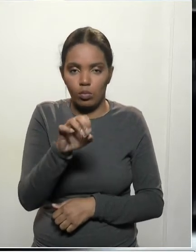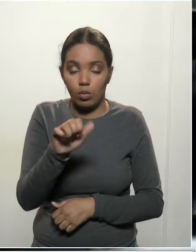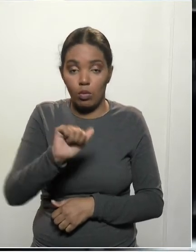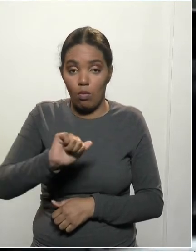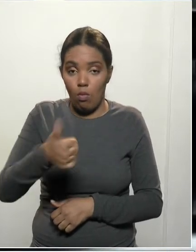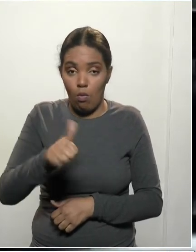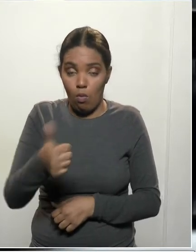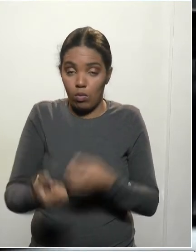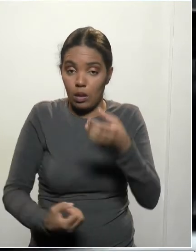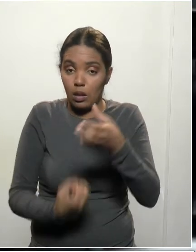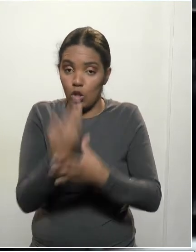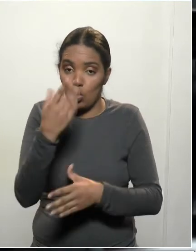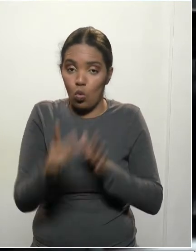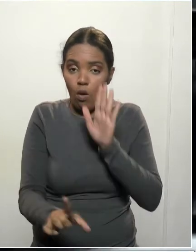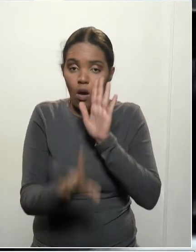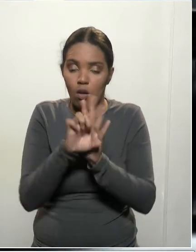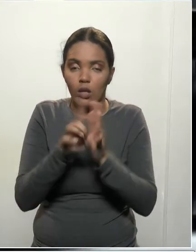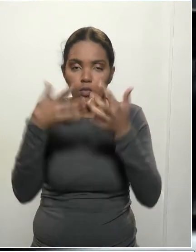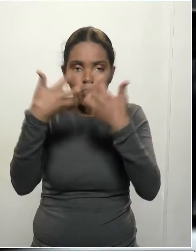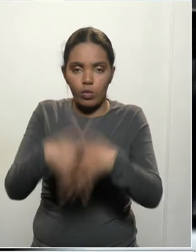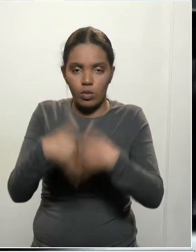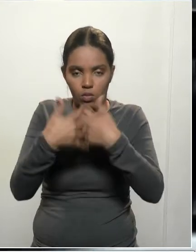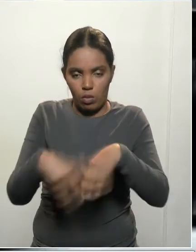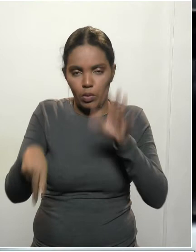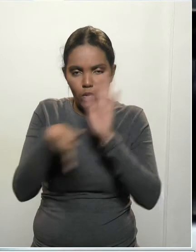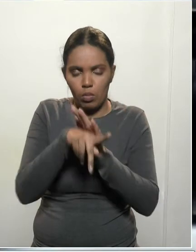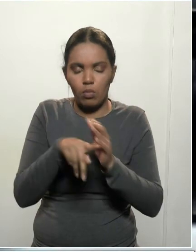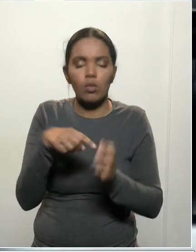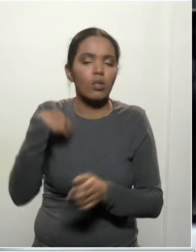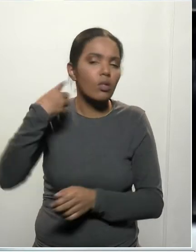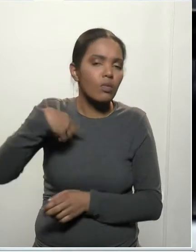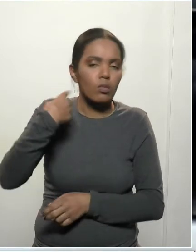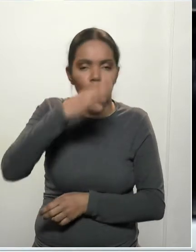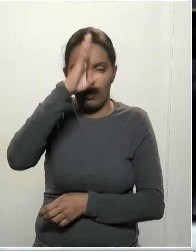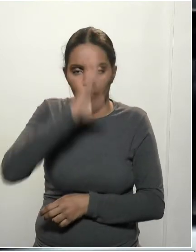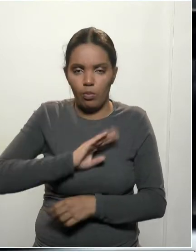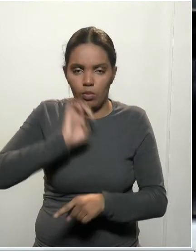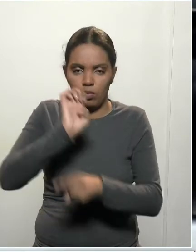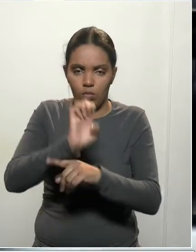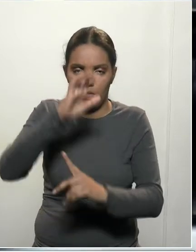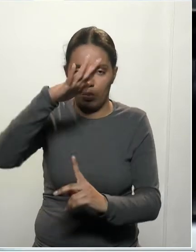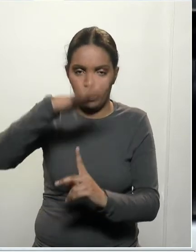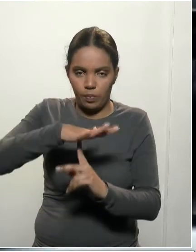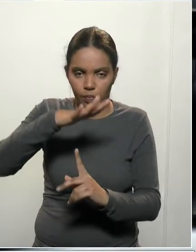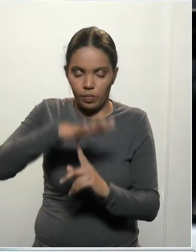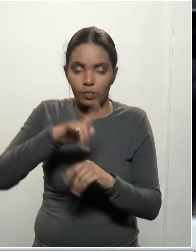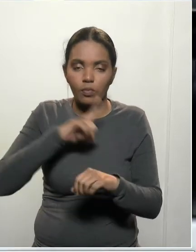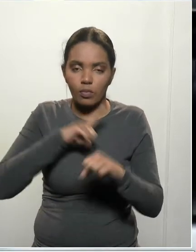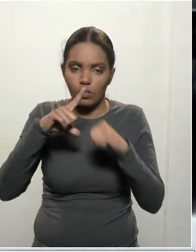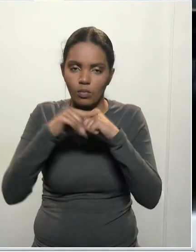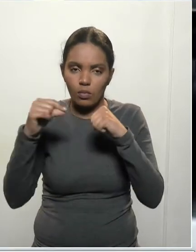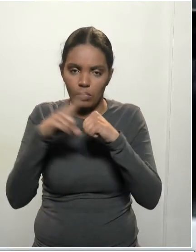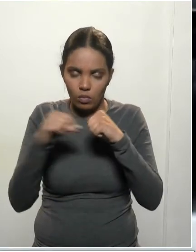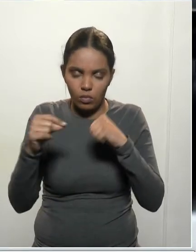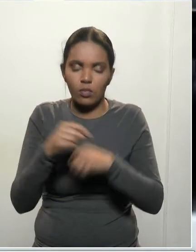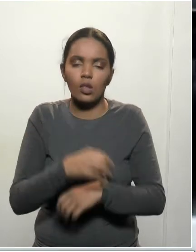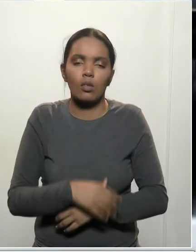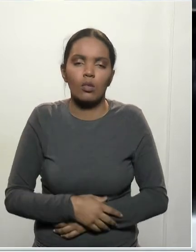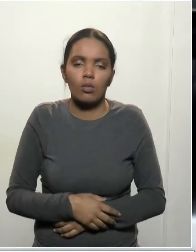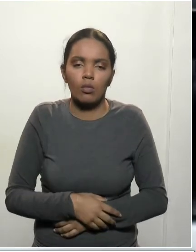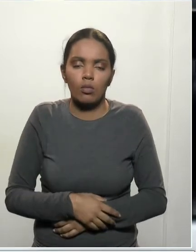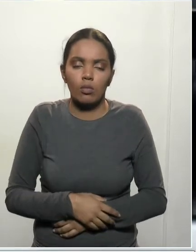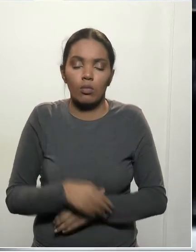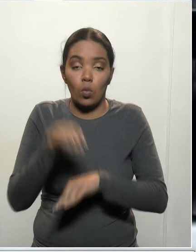Lei Orgânica da Defensoria Pública do Estado do Paraná. A Defensoria Pública, segundo o artigo 134 da Confederação, da